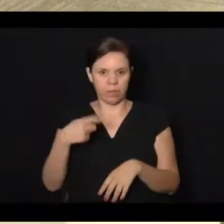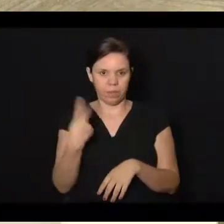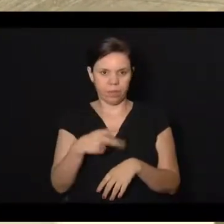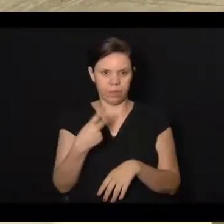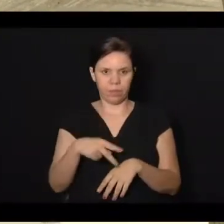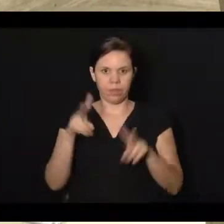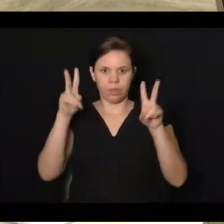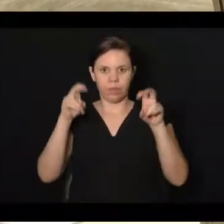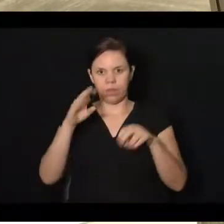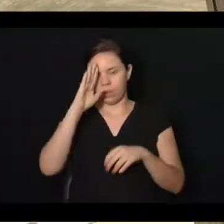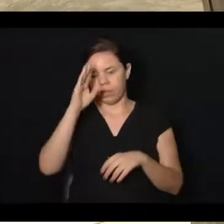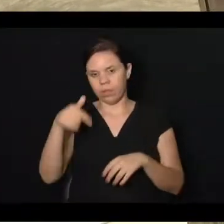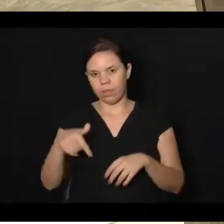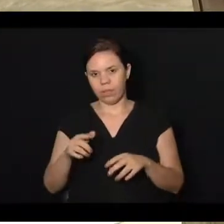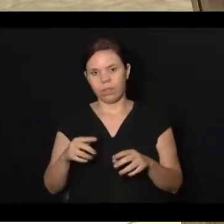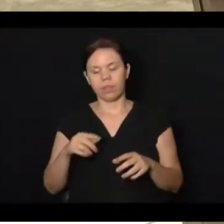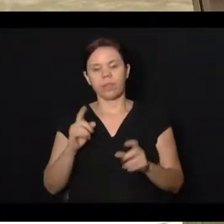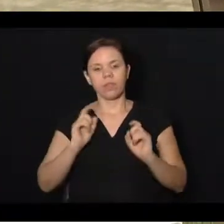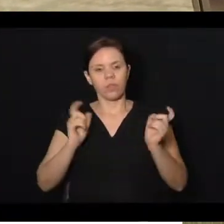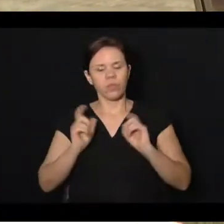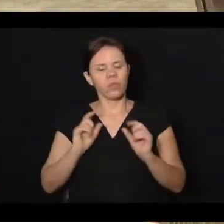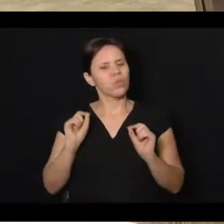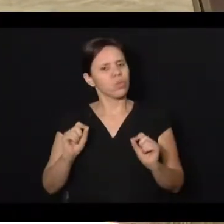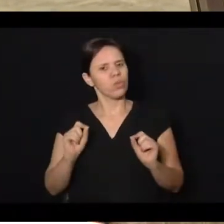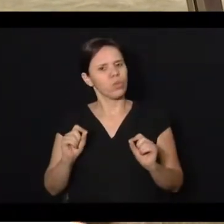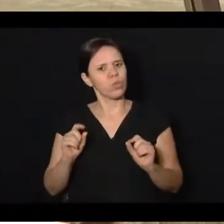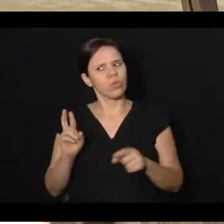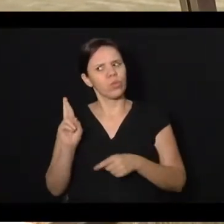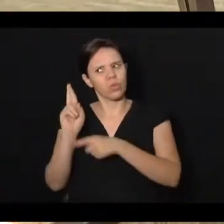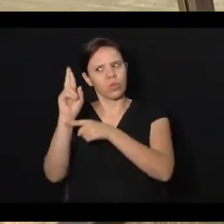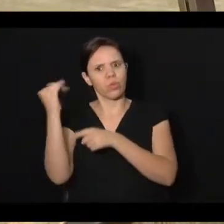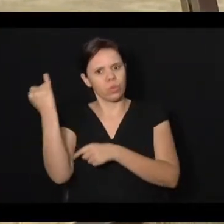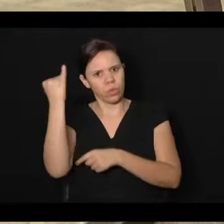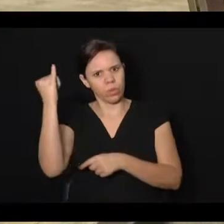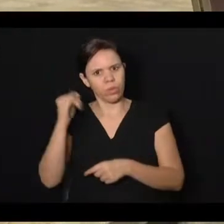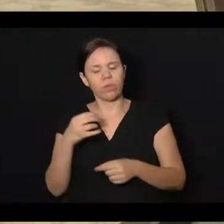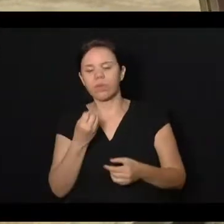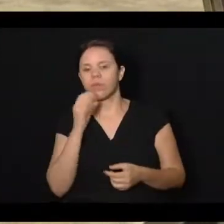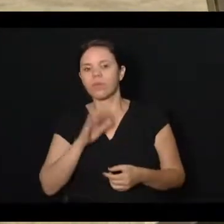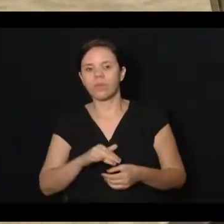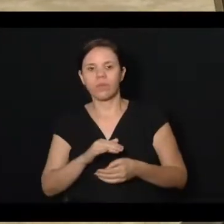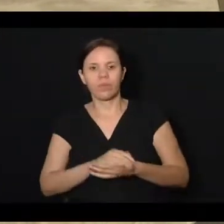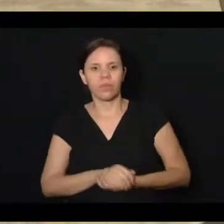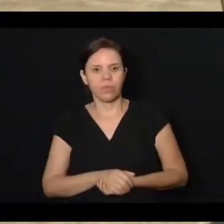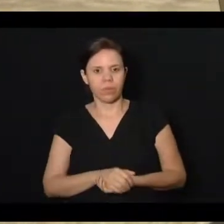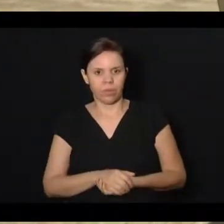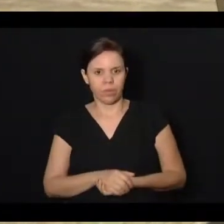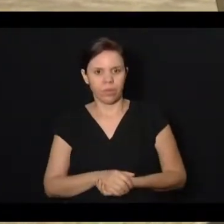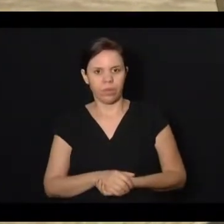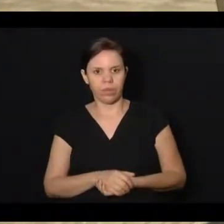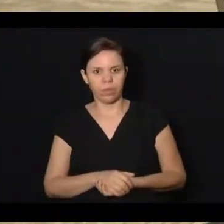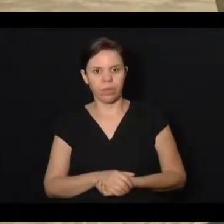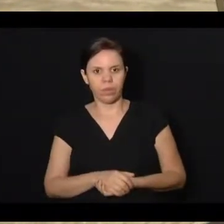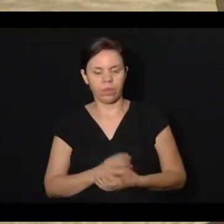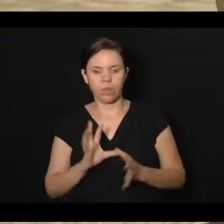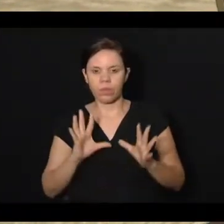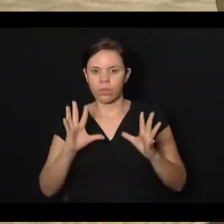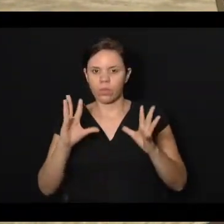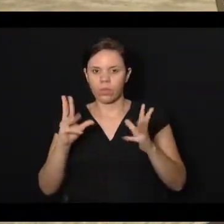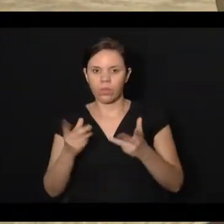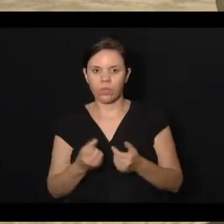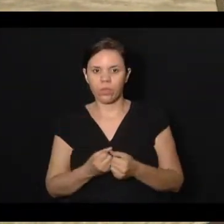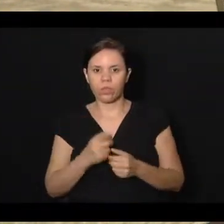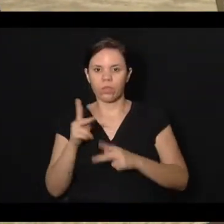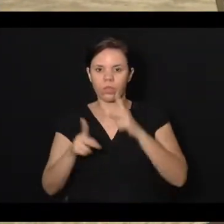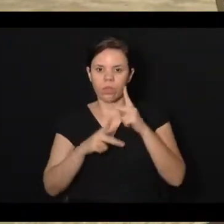vereador essa audiência contou com representantes importantes dessa questão não é boa tarde boa tarde boa tarde do